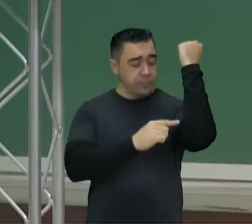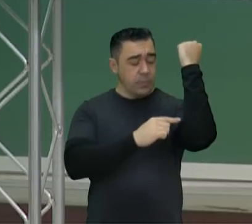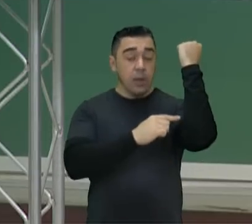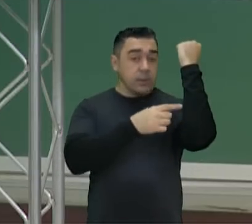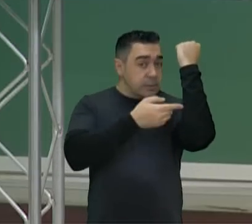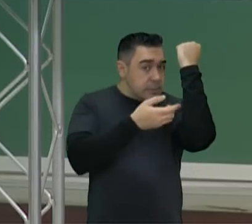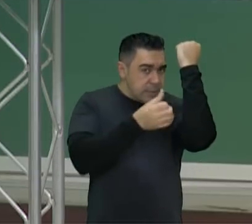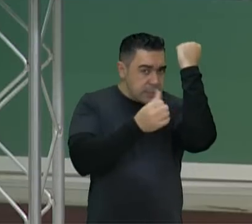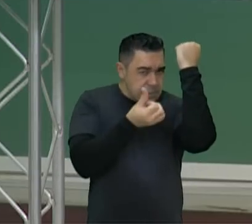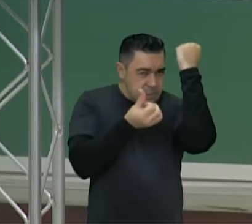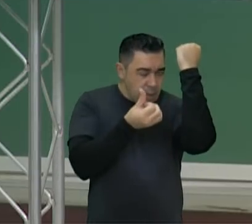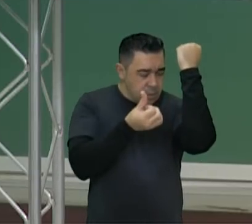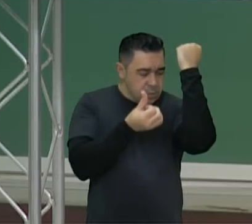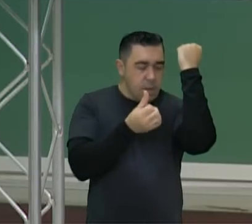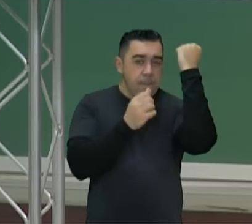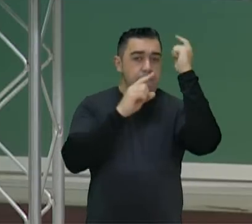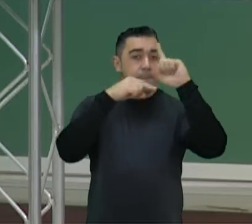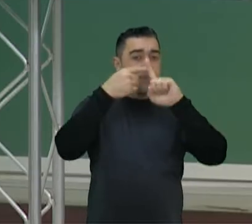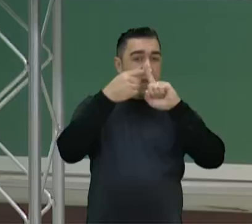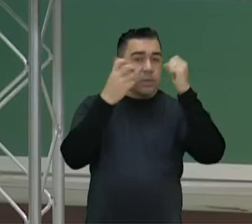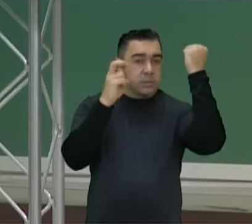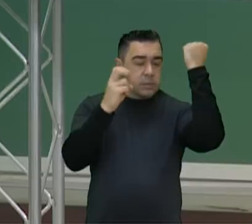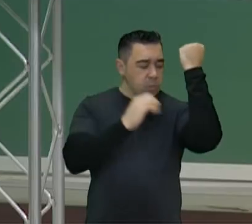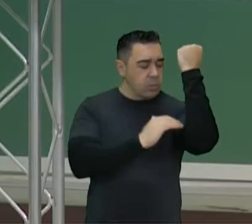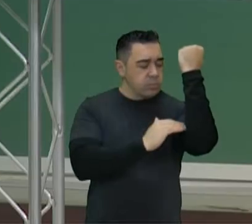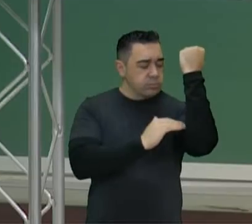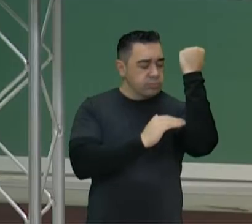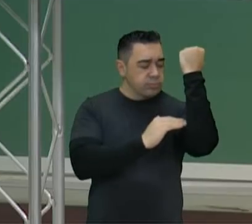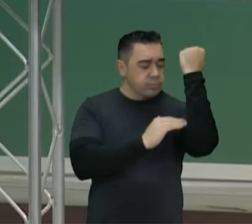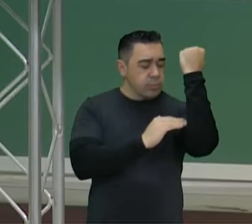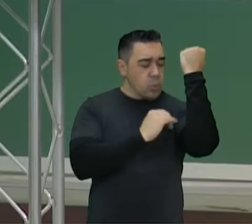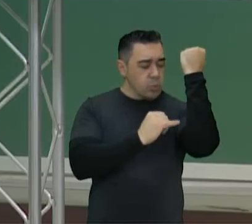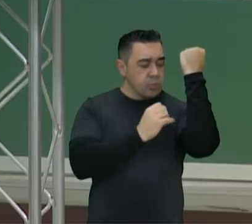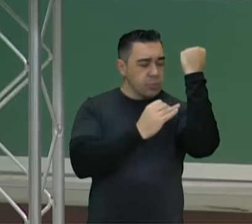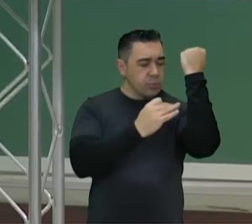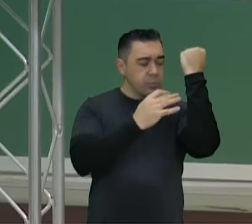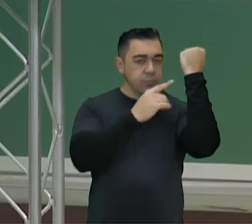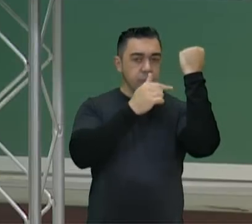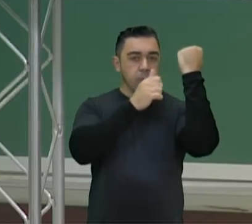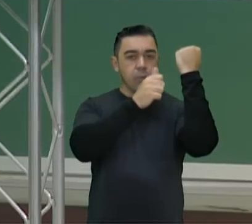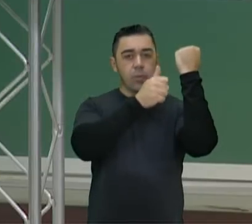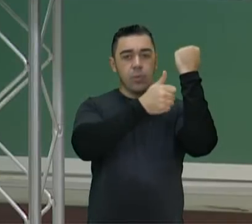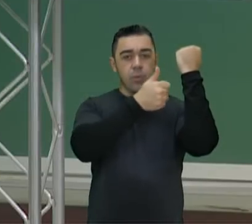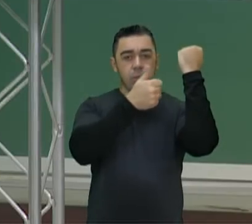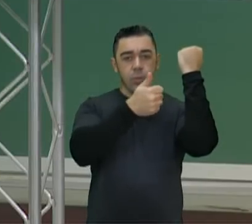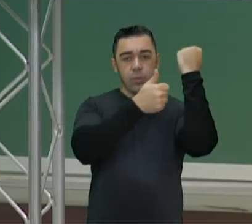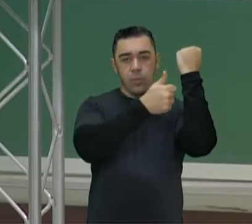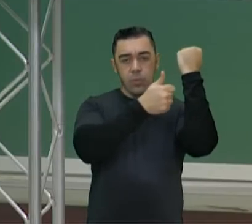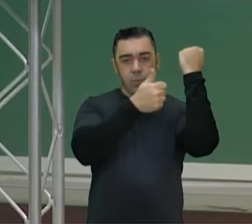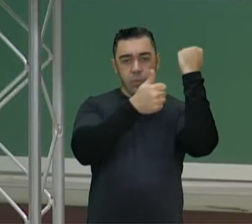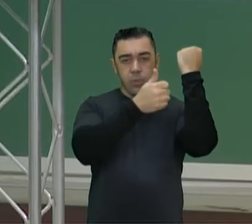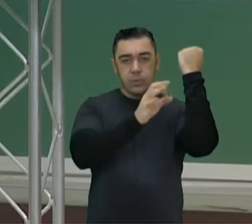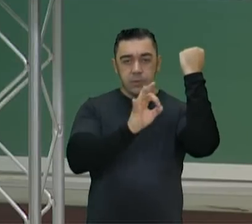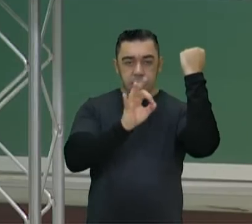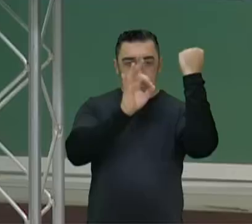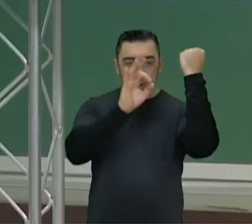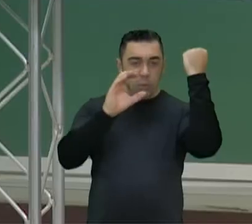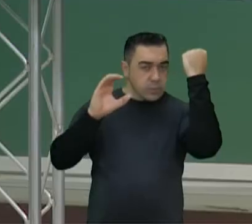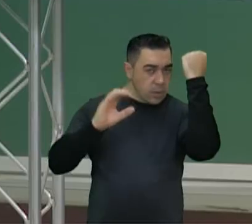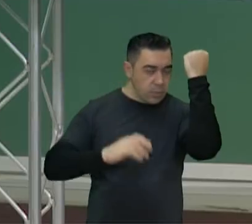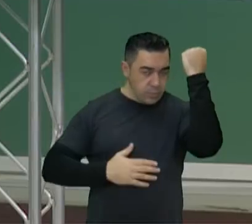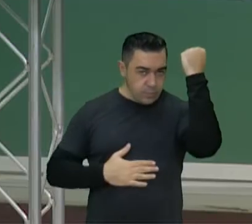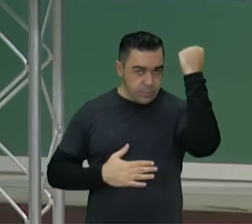essa contagem de 6 graus Celsius, você iniciando do zero, 1, 2, 3, 4,